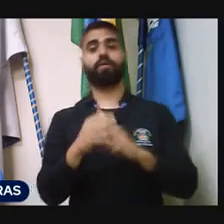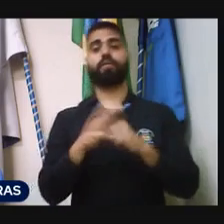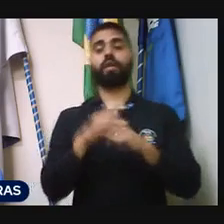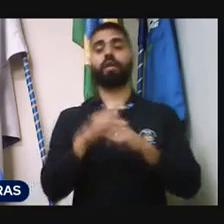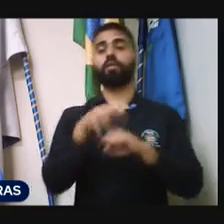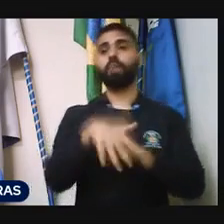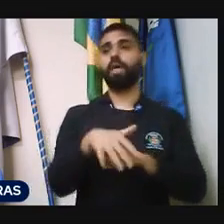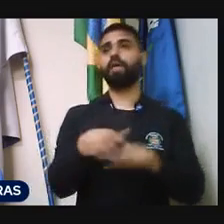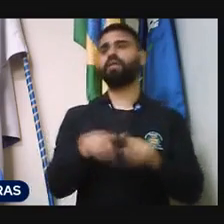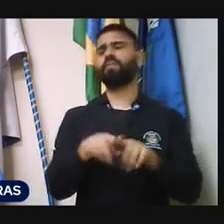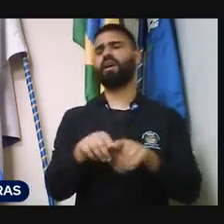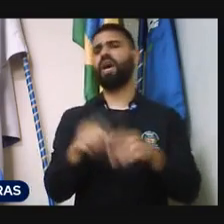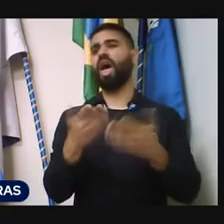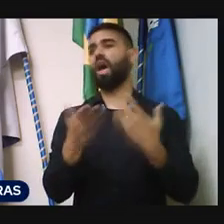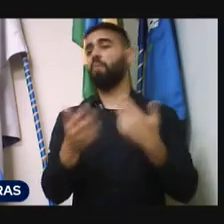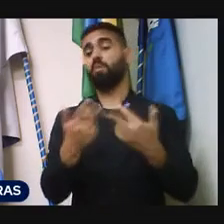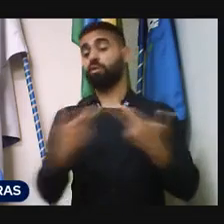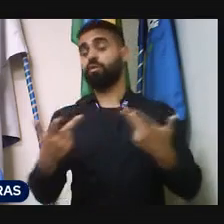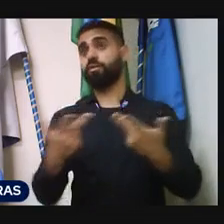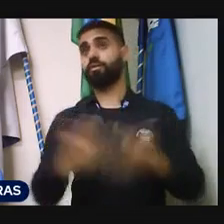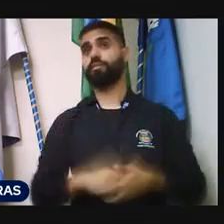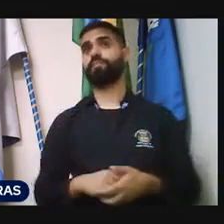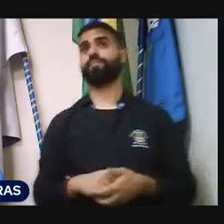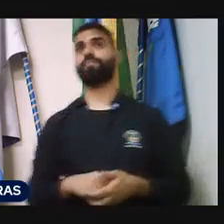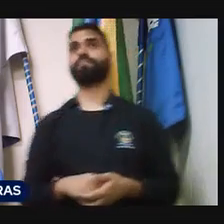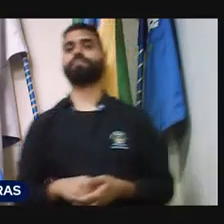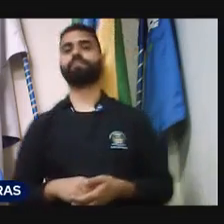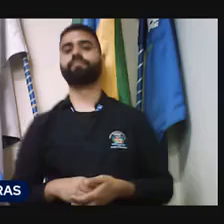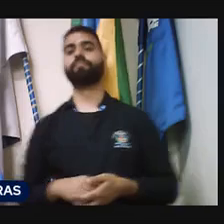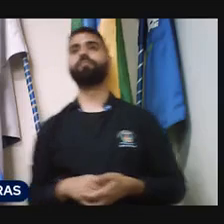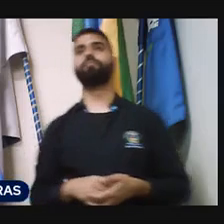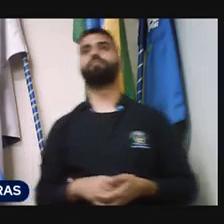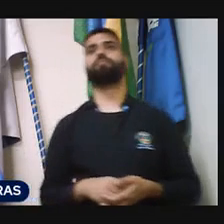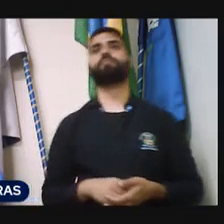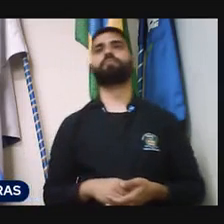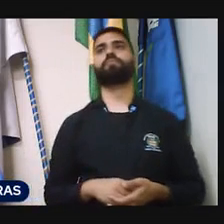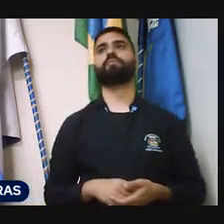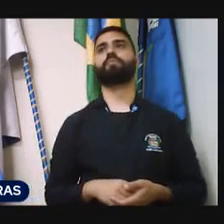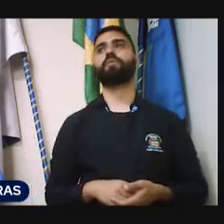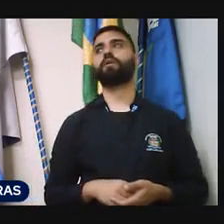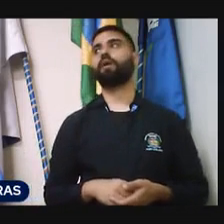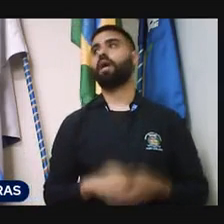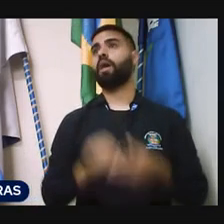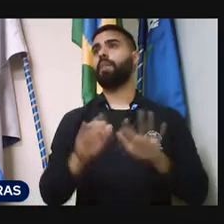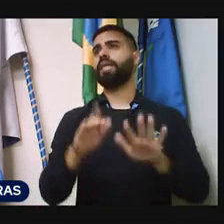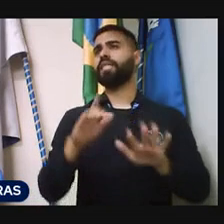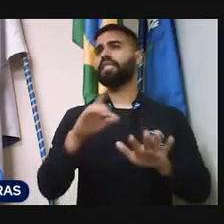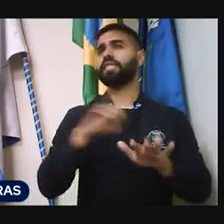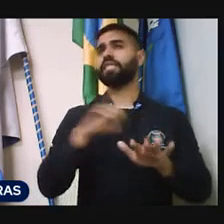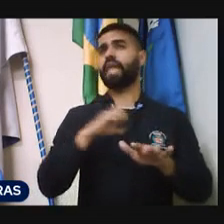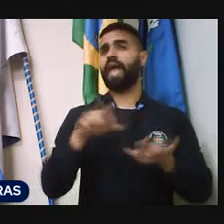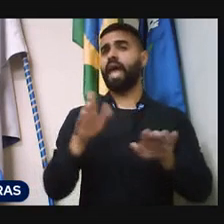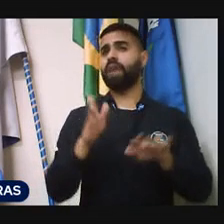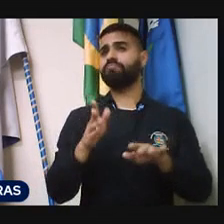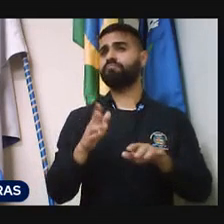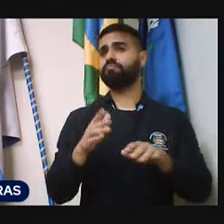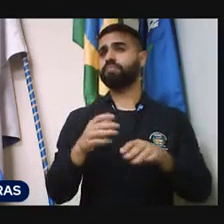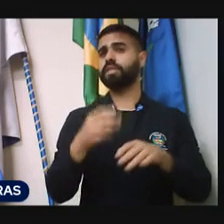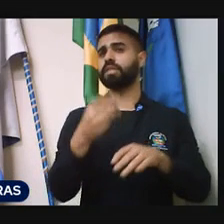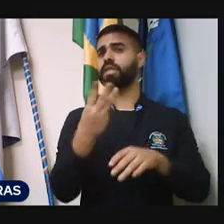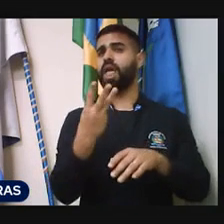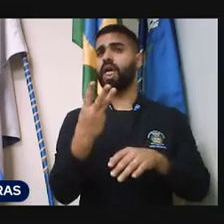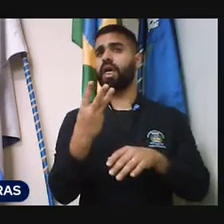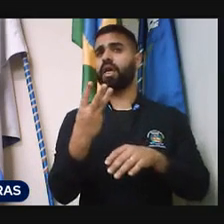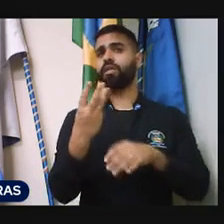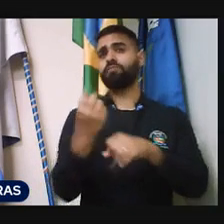baixo sucesso acabou tudo é como a gente tem ainda três anos e meio vamo